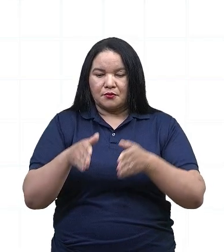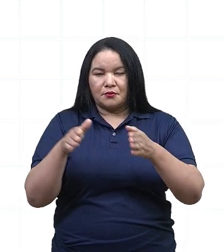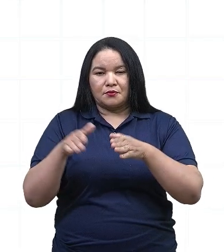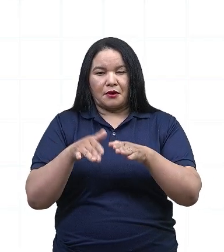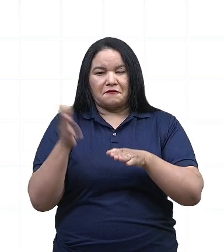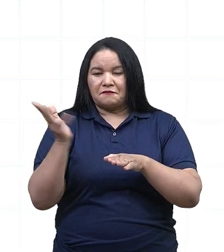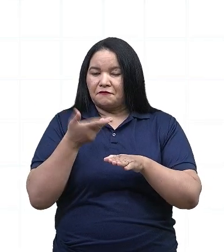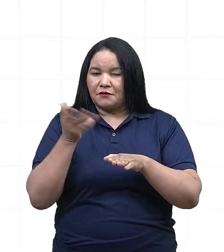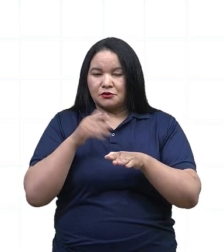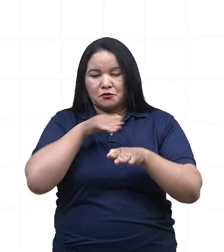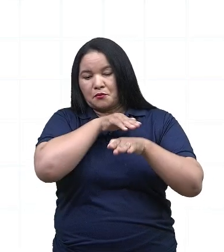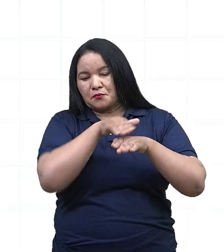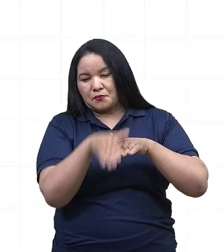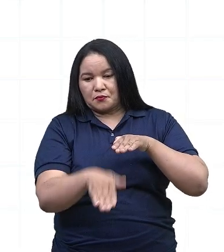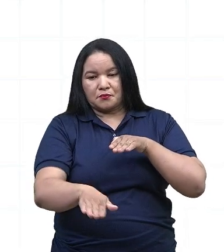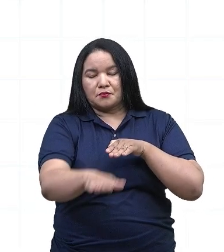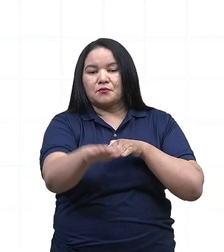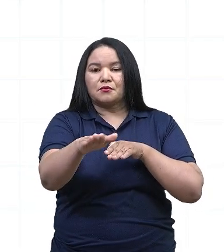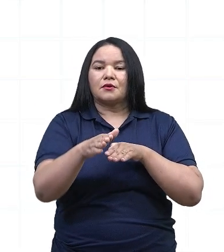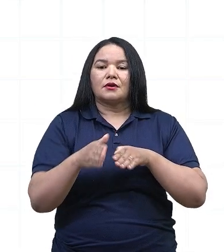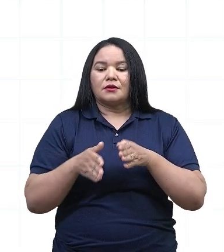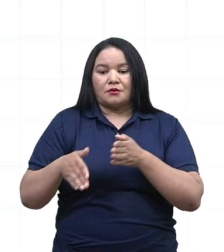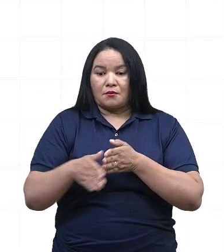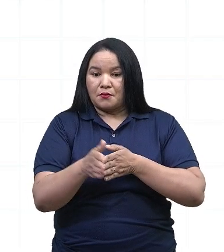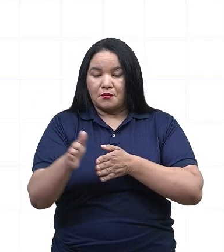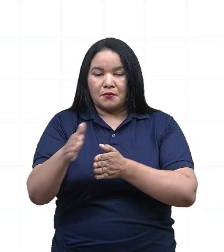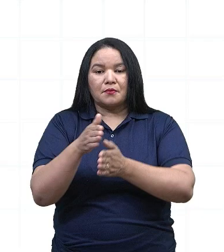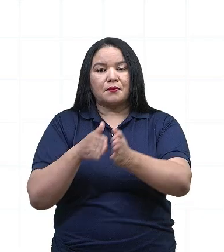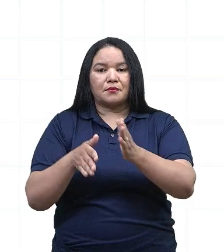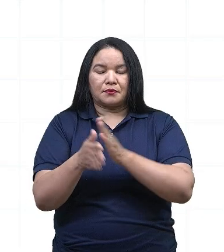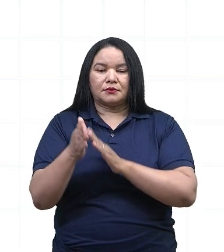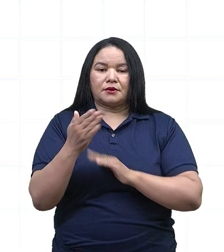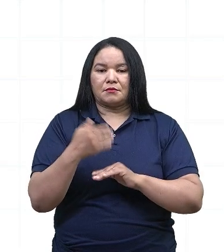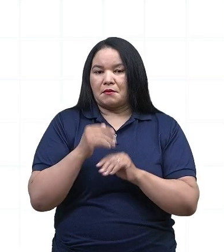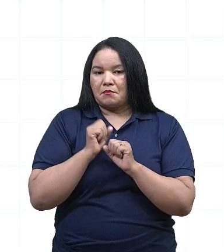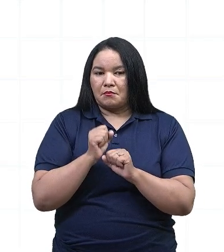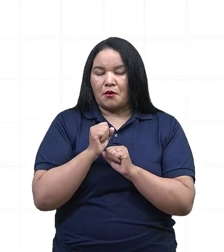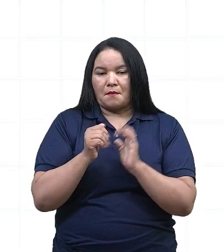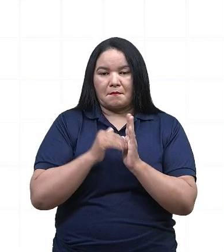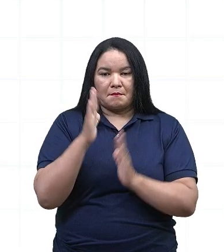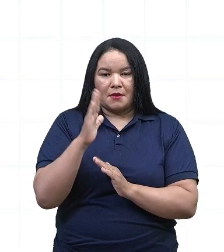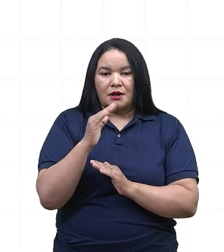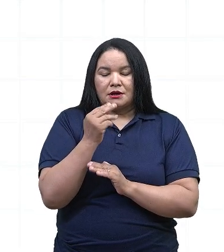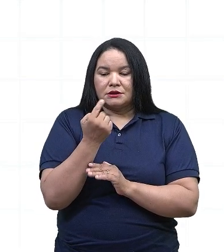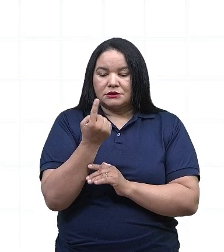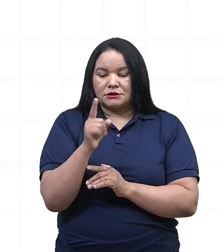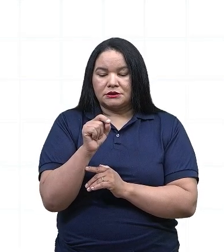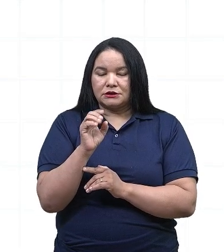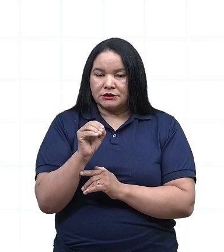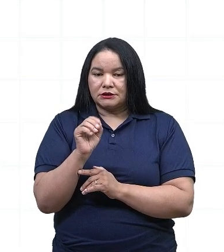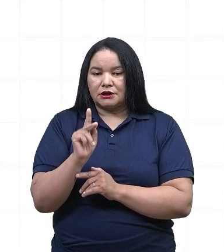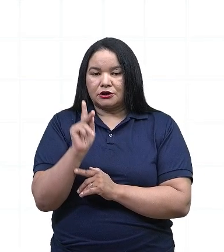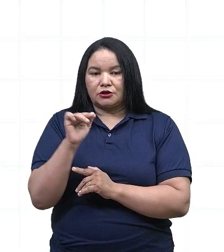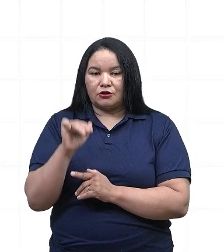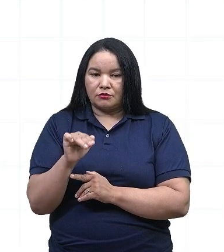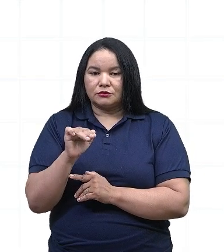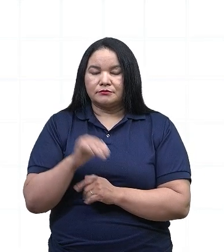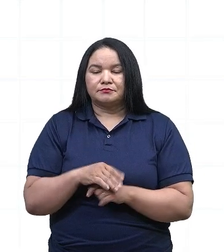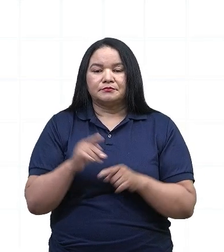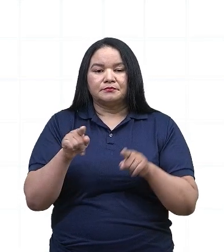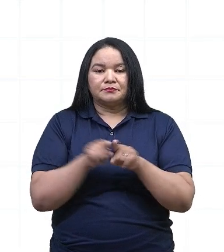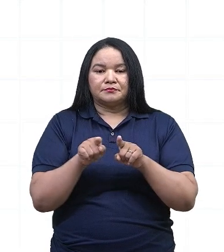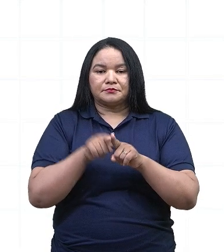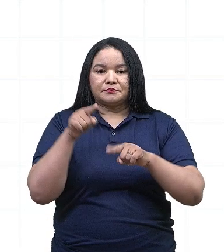velocidade. Essa velocidade pode ultrapassar aí os 100 quilômetros por hora. Olha só. O equipamento ele é de alto